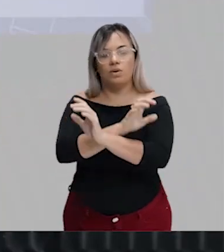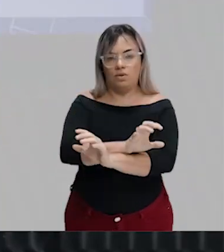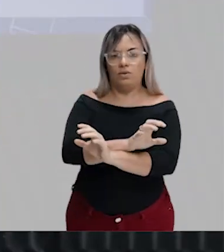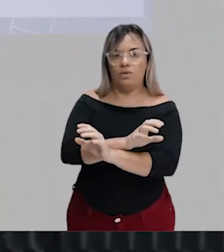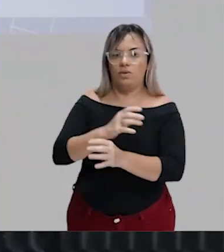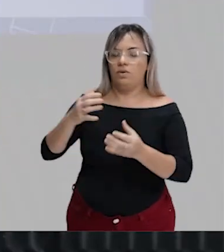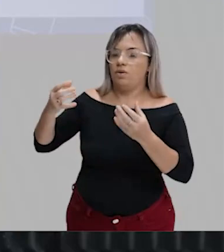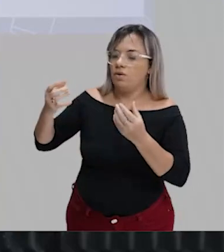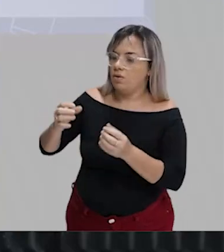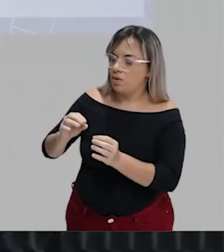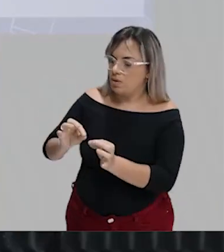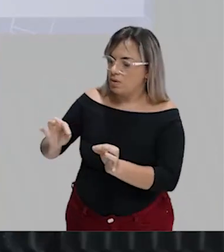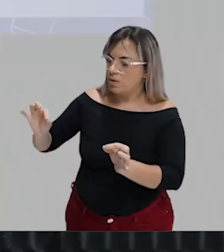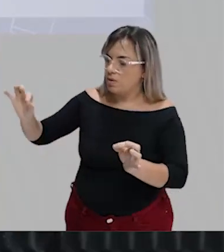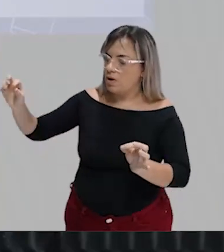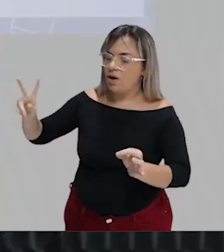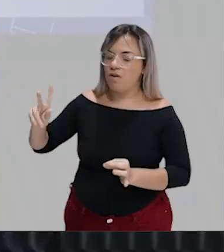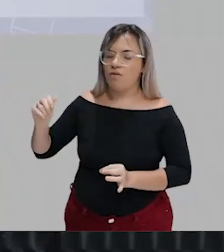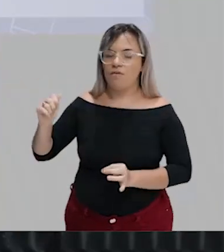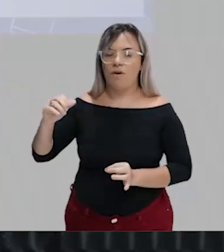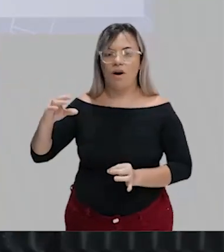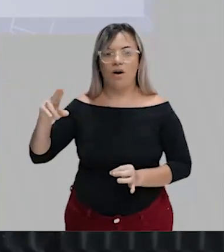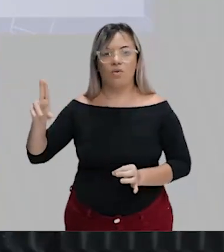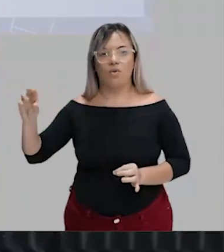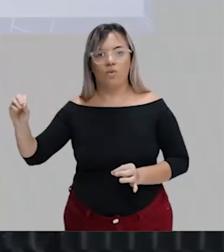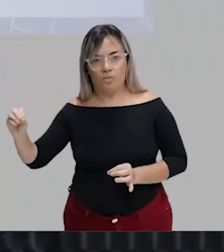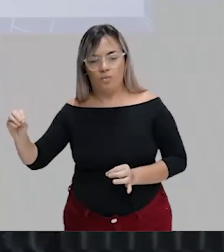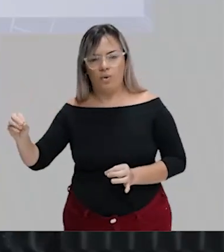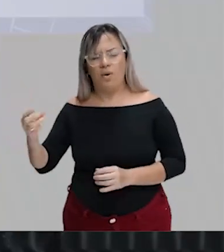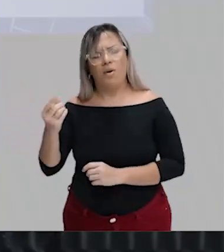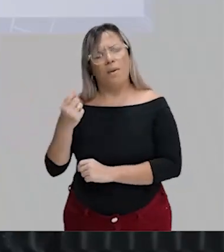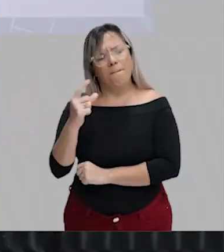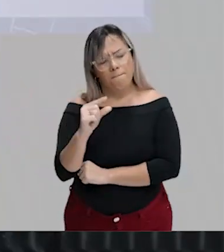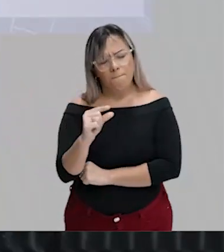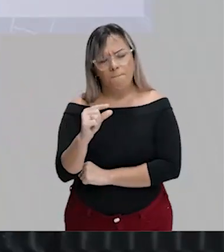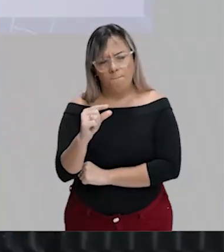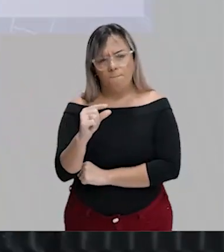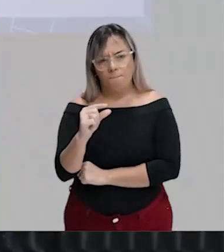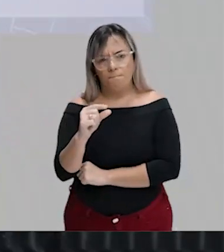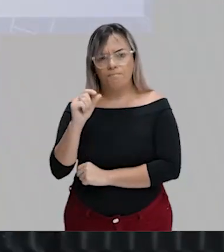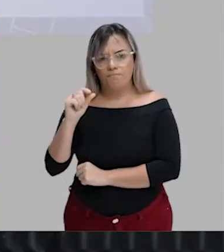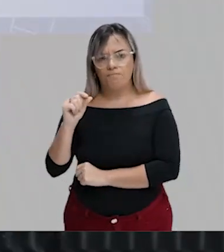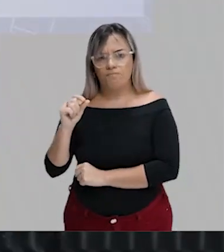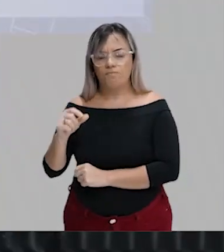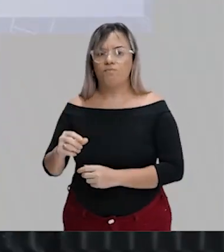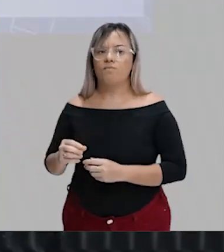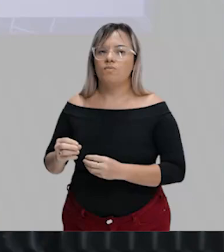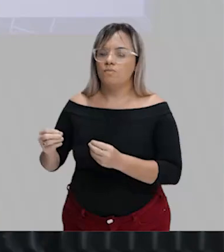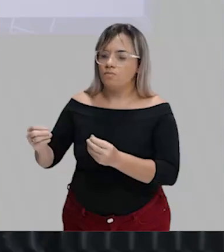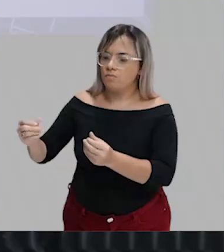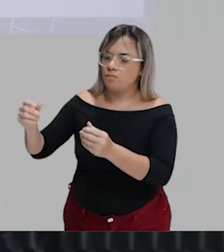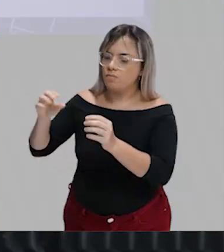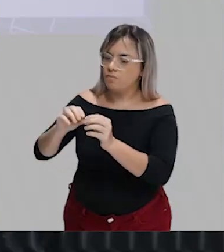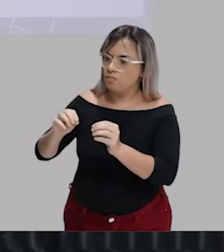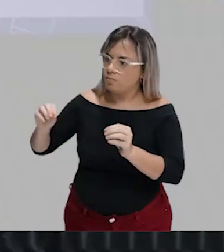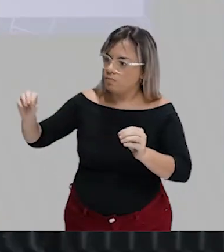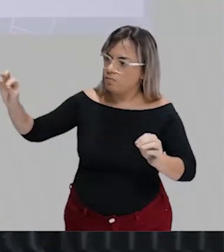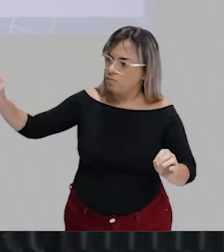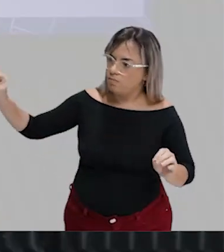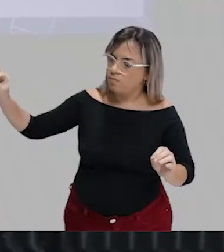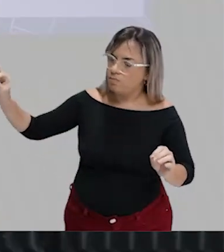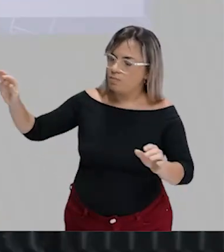ele tem pouca matéria aí em relação a essa distância. Tá, ok?